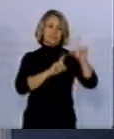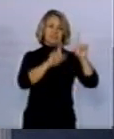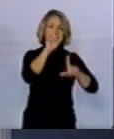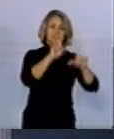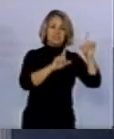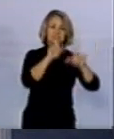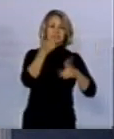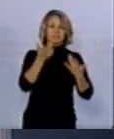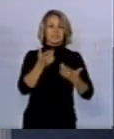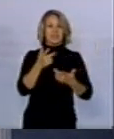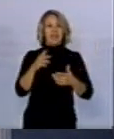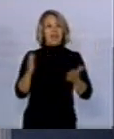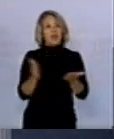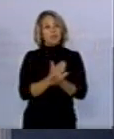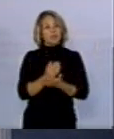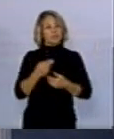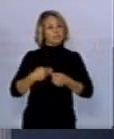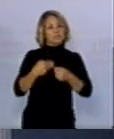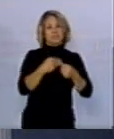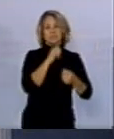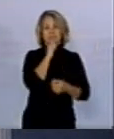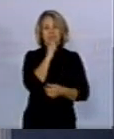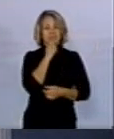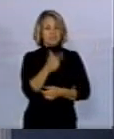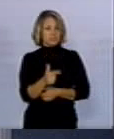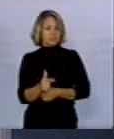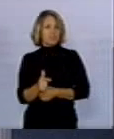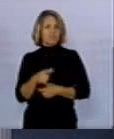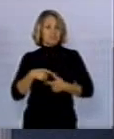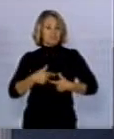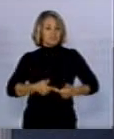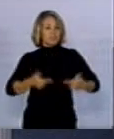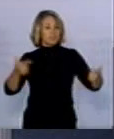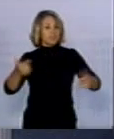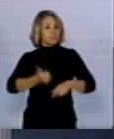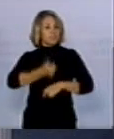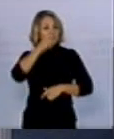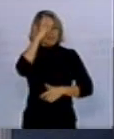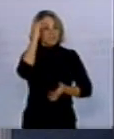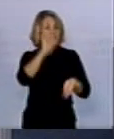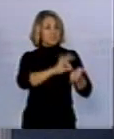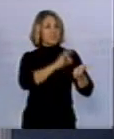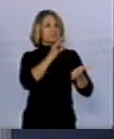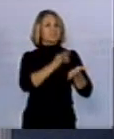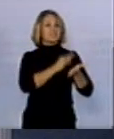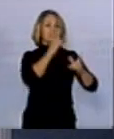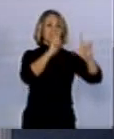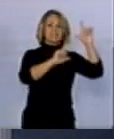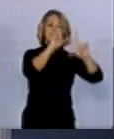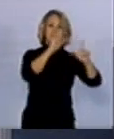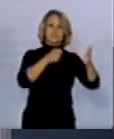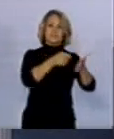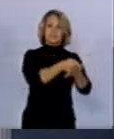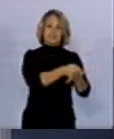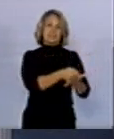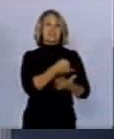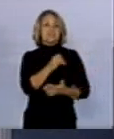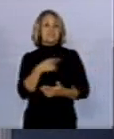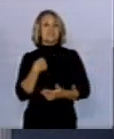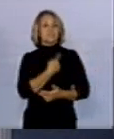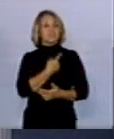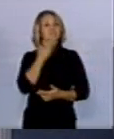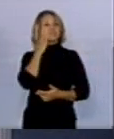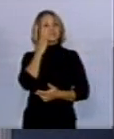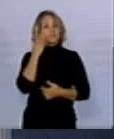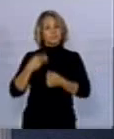esses municípios não atendidos, isso representaria um aumento potencial dos assinantes de banda larga de até 2 milhões. Se considerássemos todos os